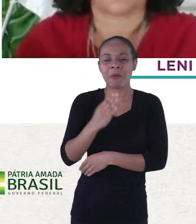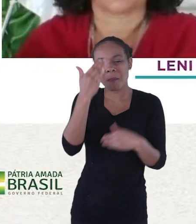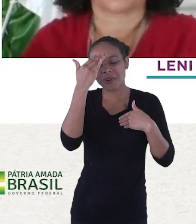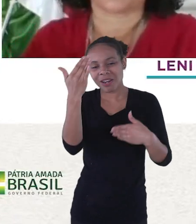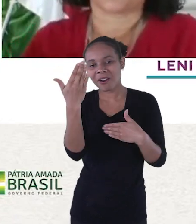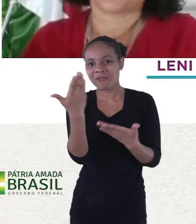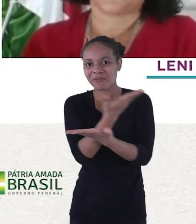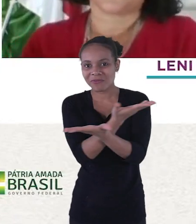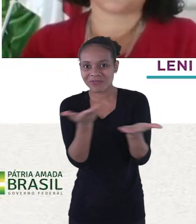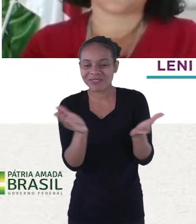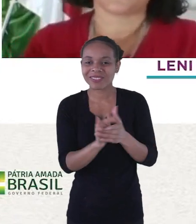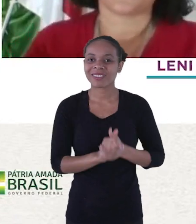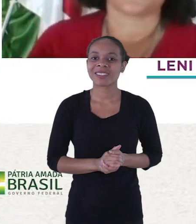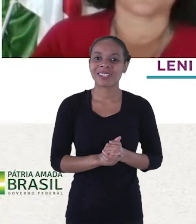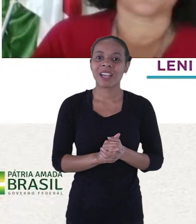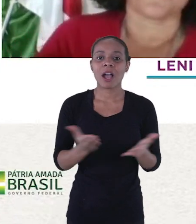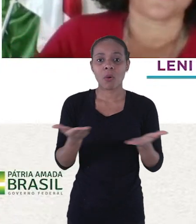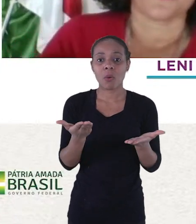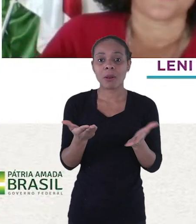palavras finais.